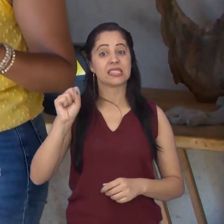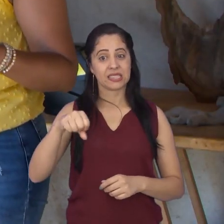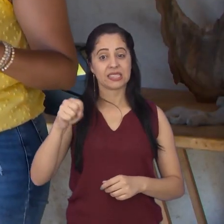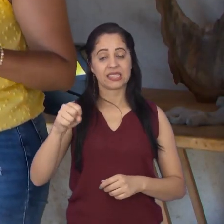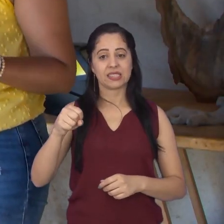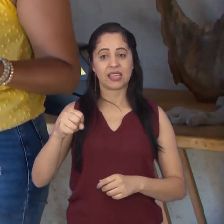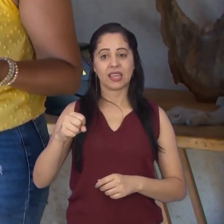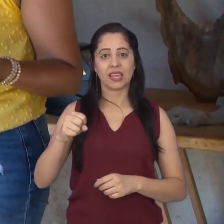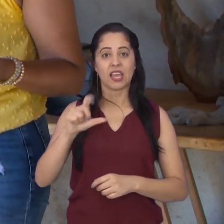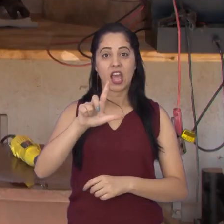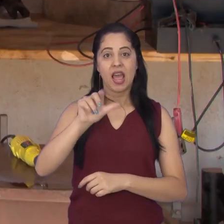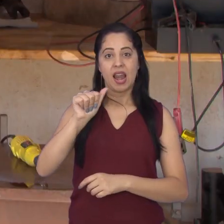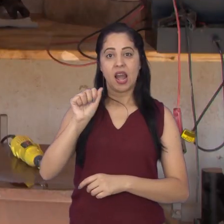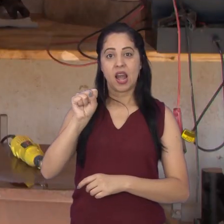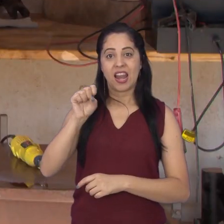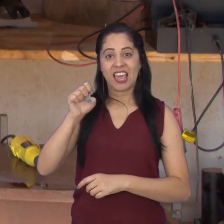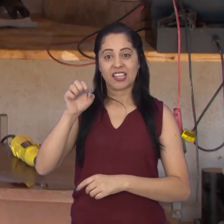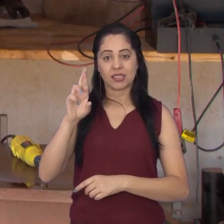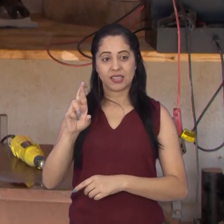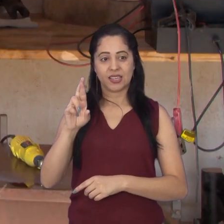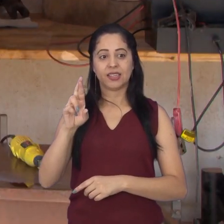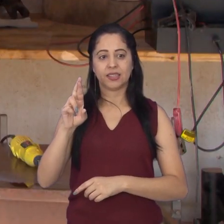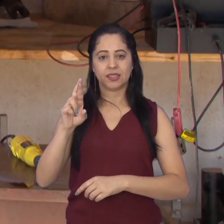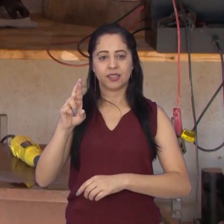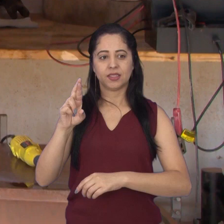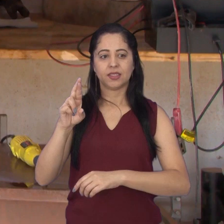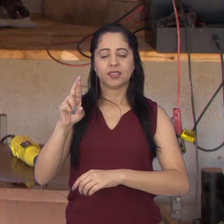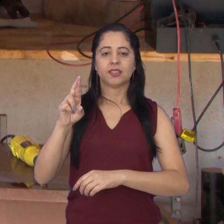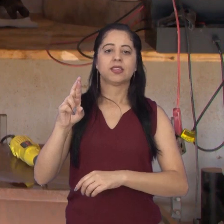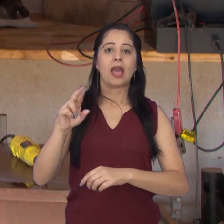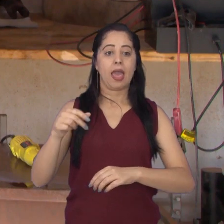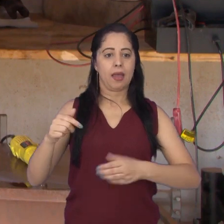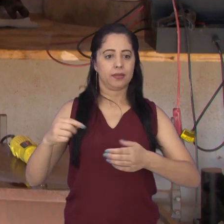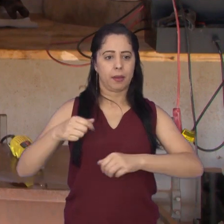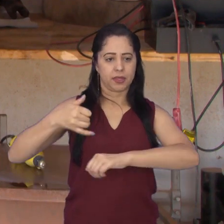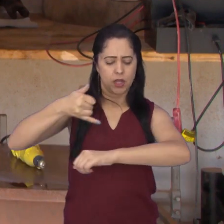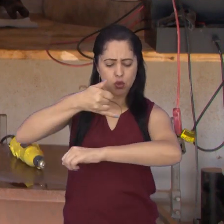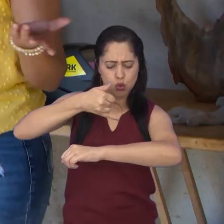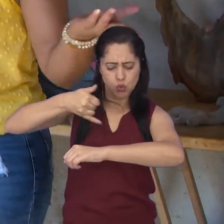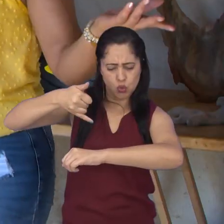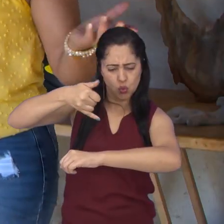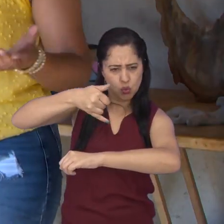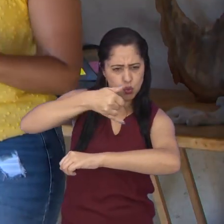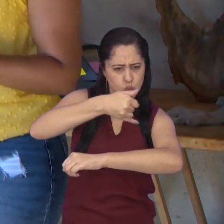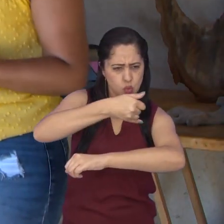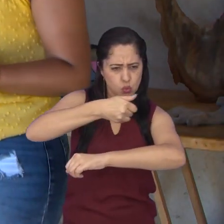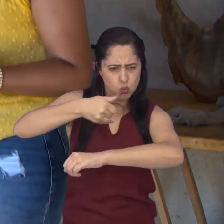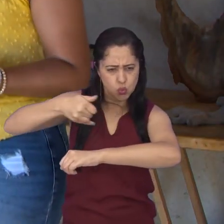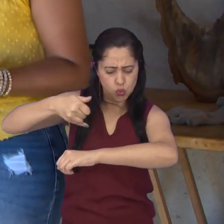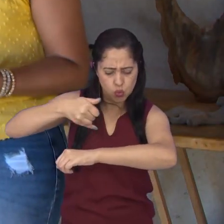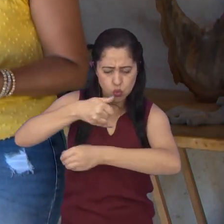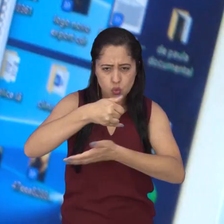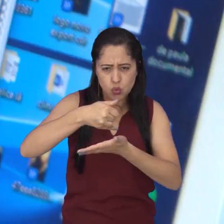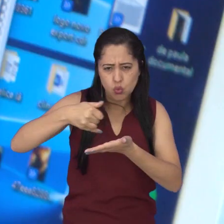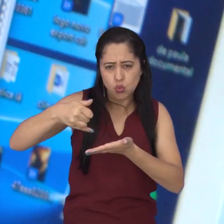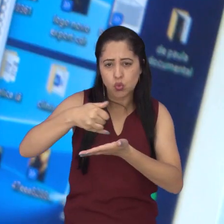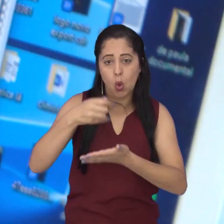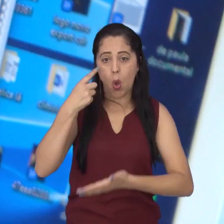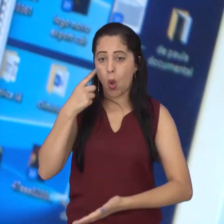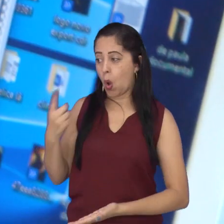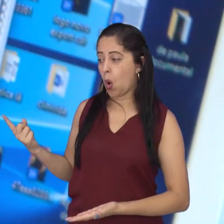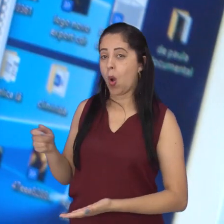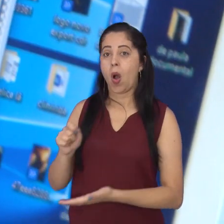laser. Do laser. Na madeira. Do laser, isso. A impressão a laser na madeira. laser na madeira. Então... Eu vou utilizar essa peça e vou fazer